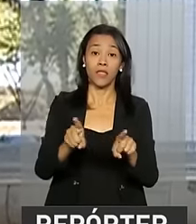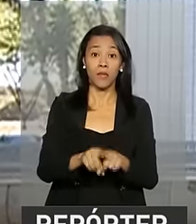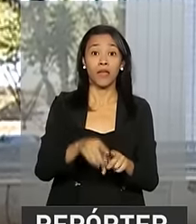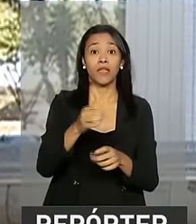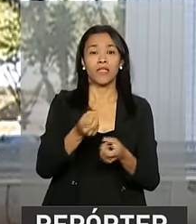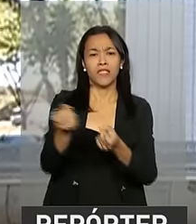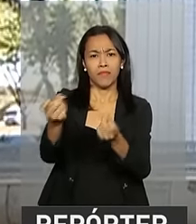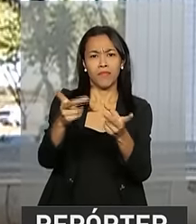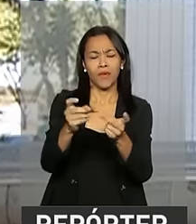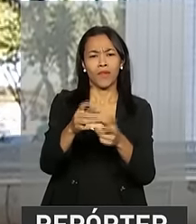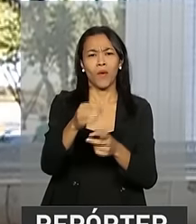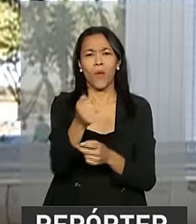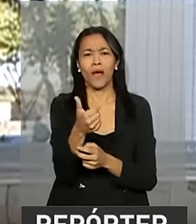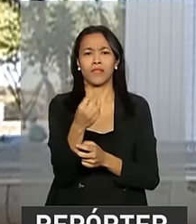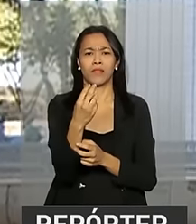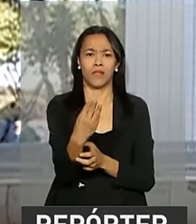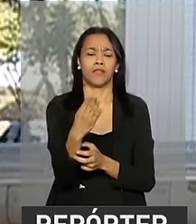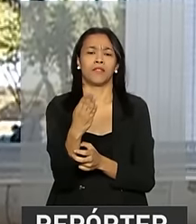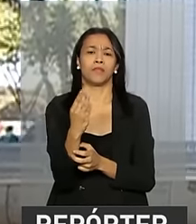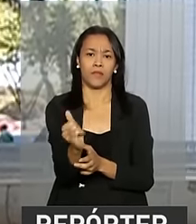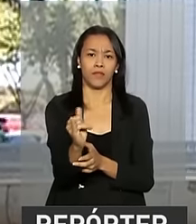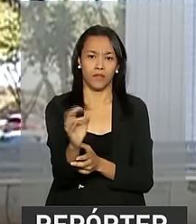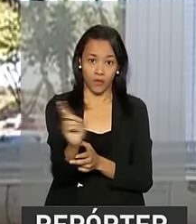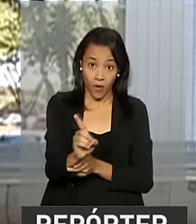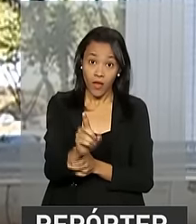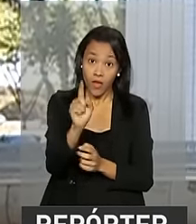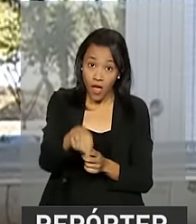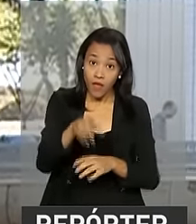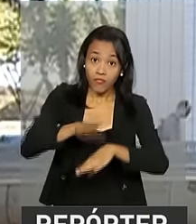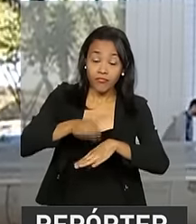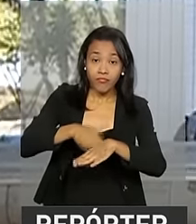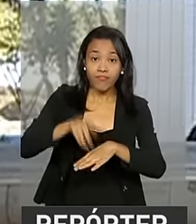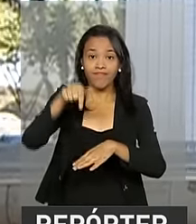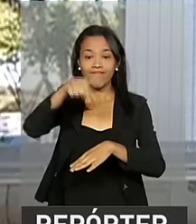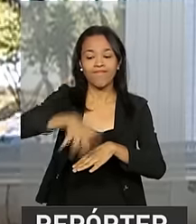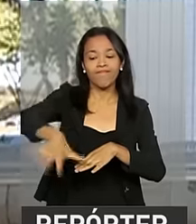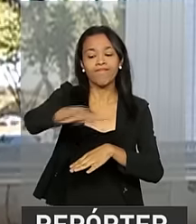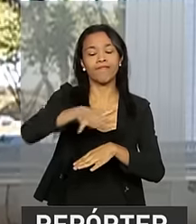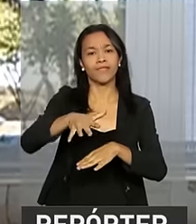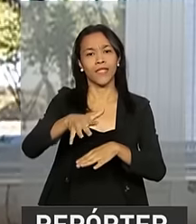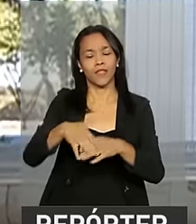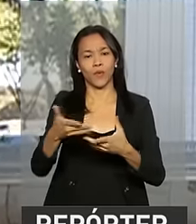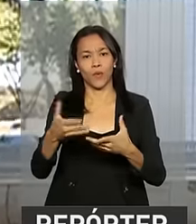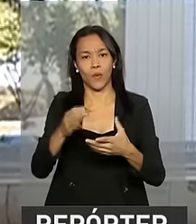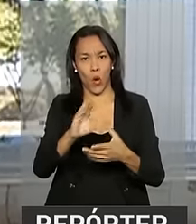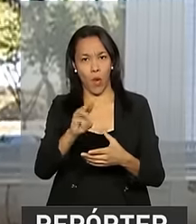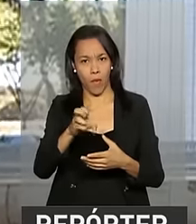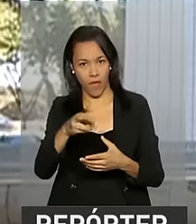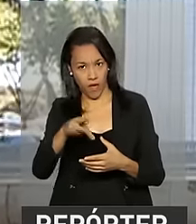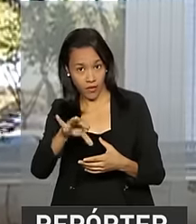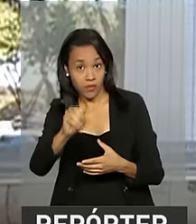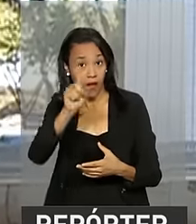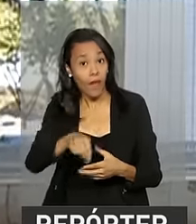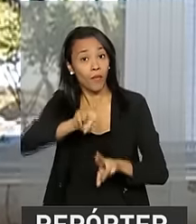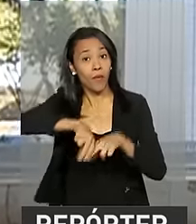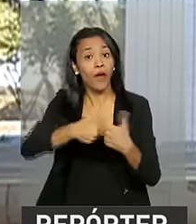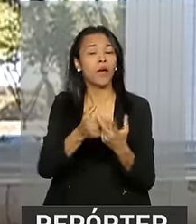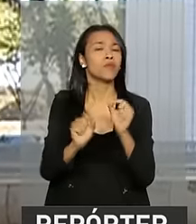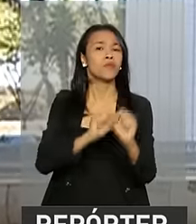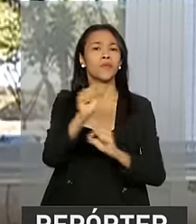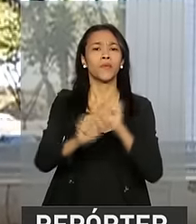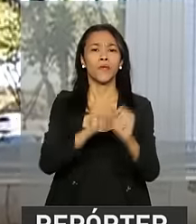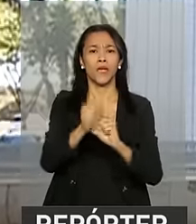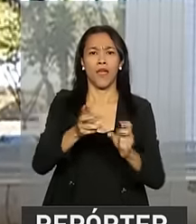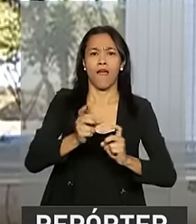3 bilhões de dólares. Segundo o Ministério da Indústria, Comércio Exterior e Serviços, esse resultado positivo é por conta da alta